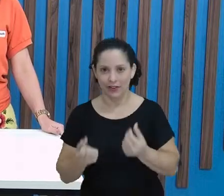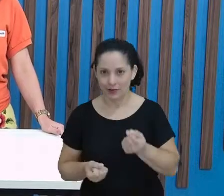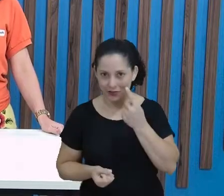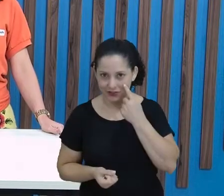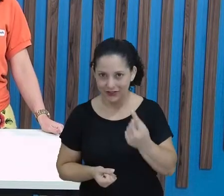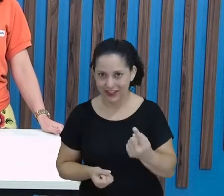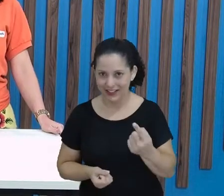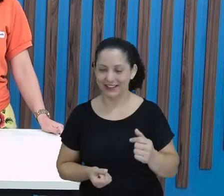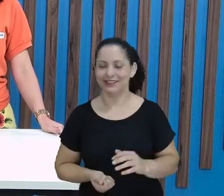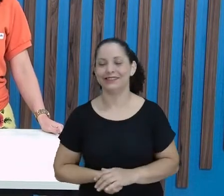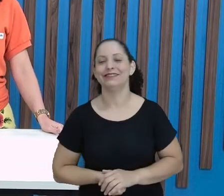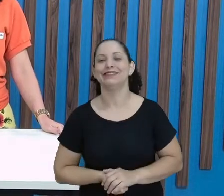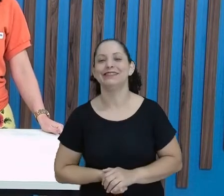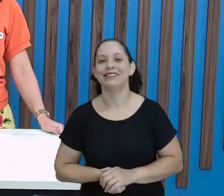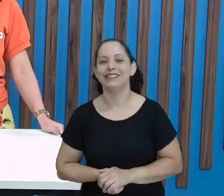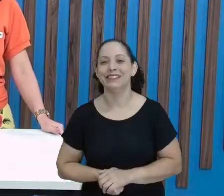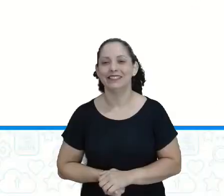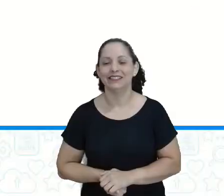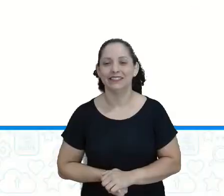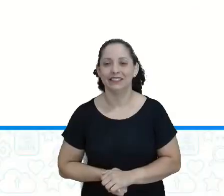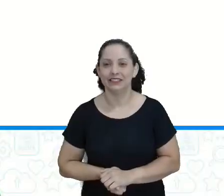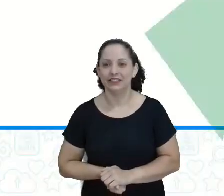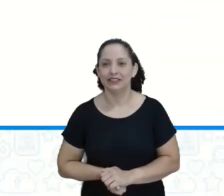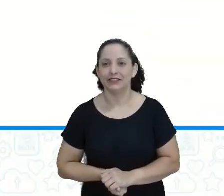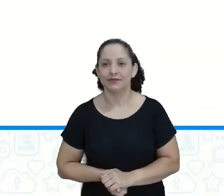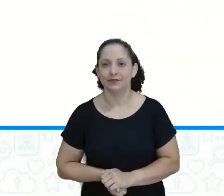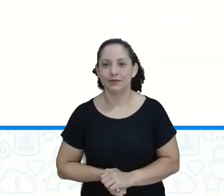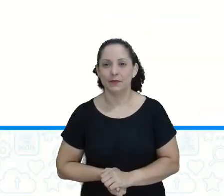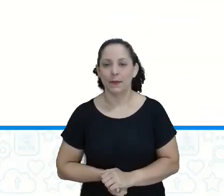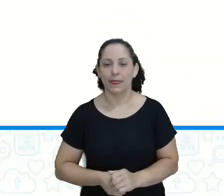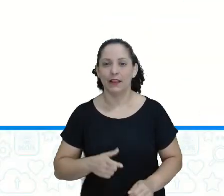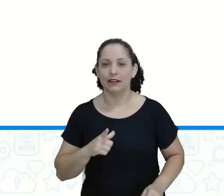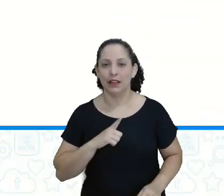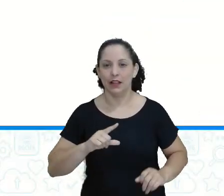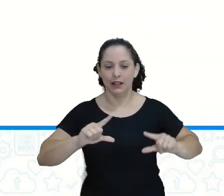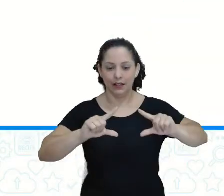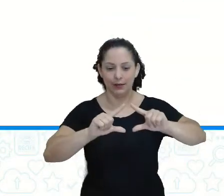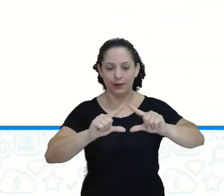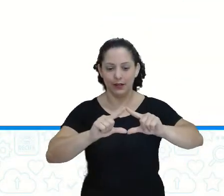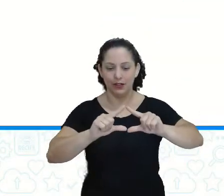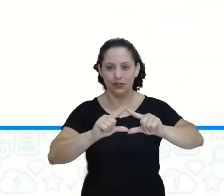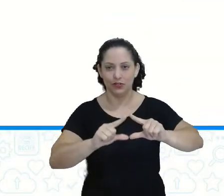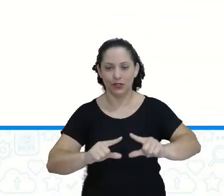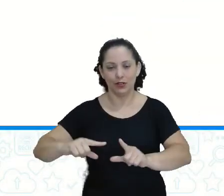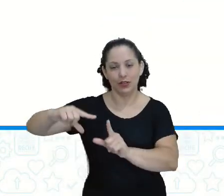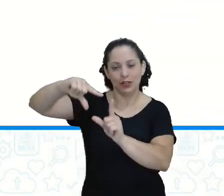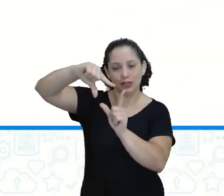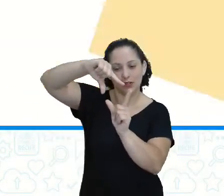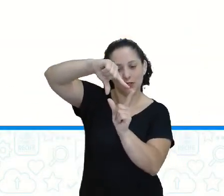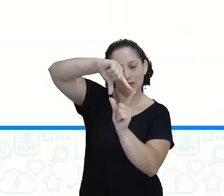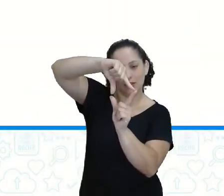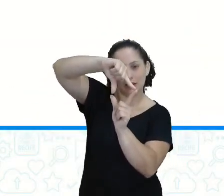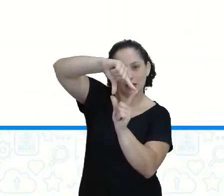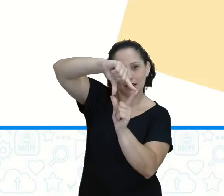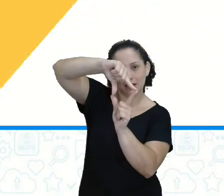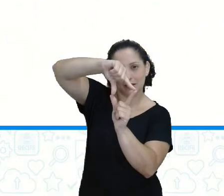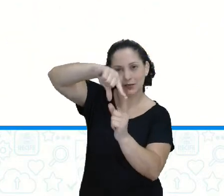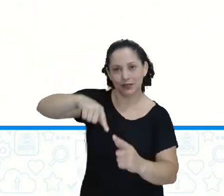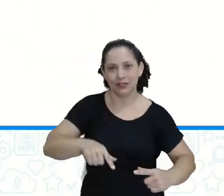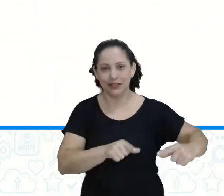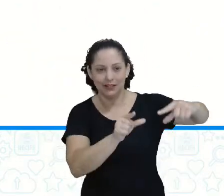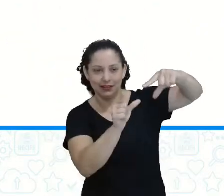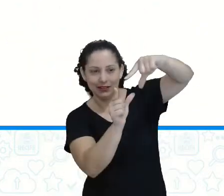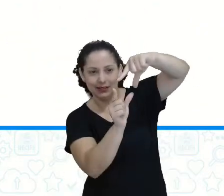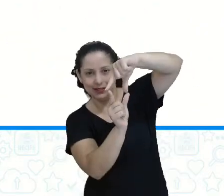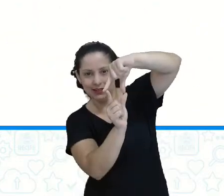agora? Vamos ver. Então, olha só. Coloquei um embaixo, agora um do lado aí, ó. Mais um